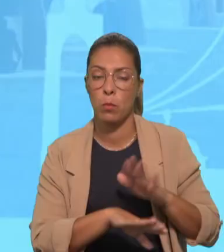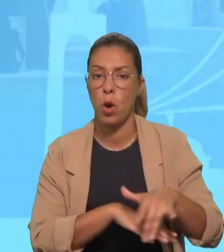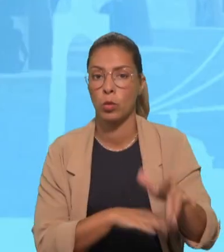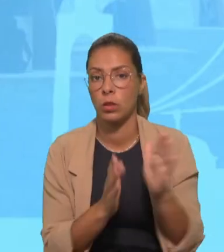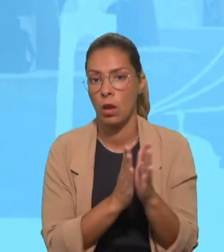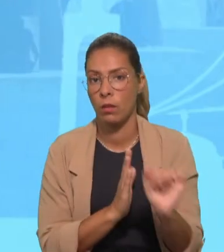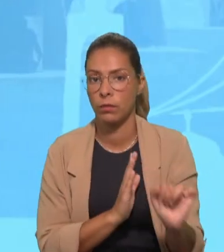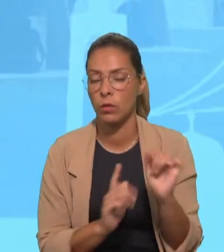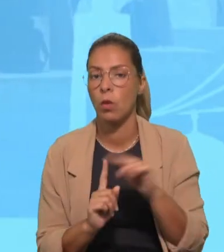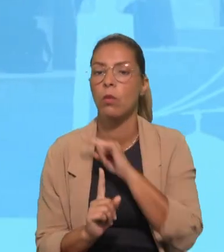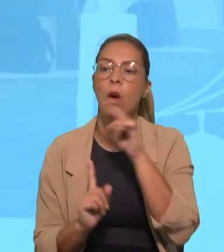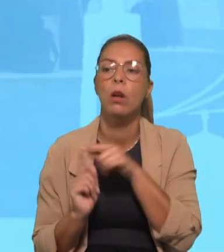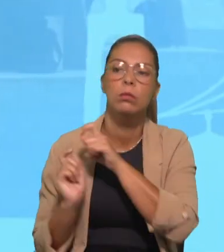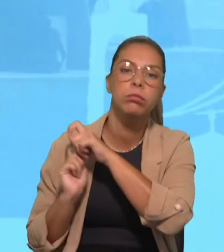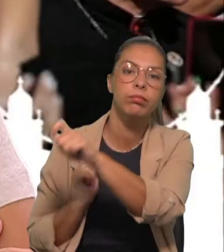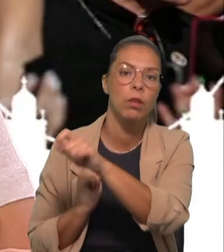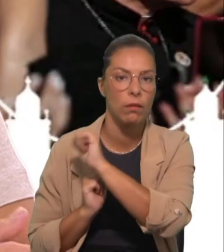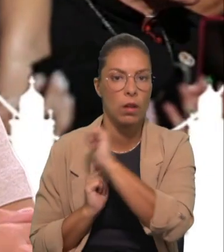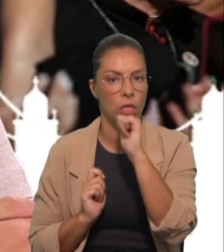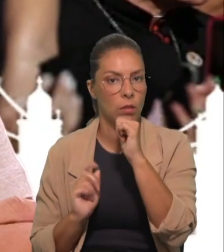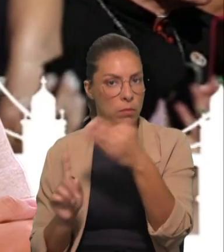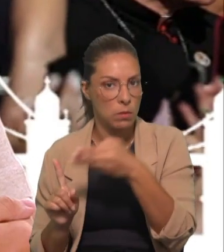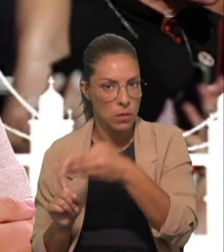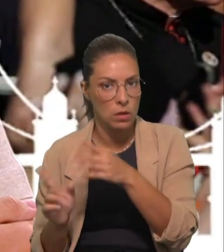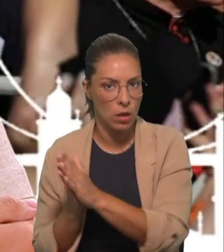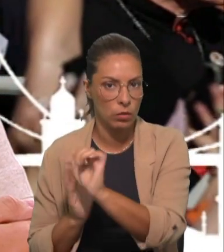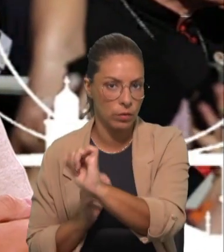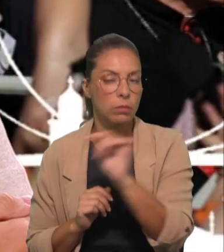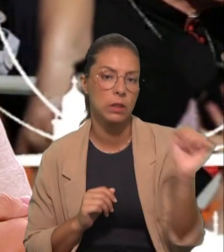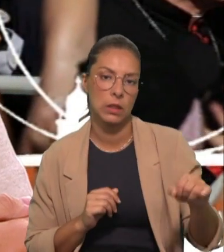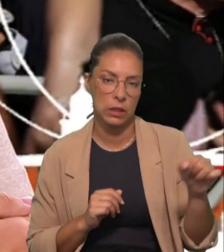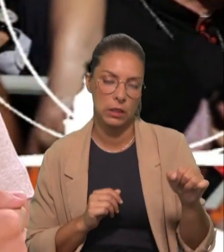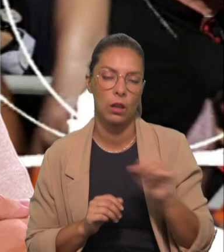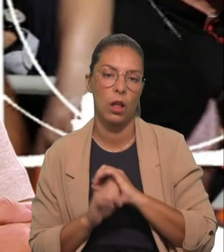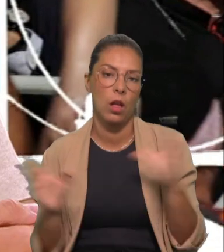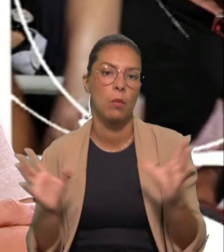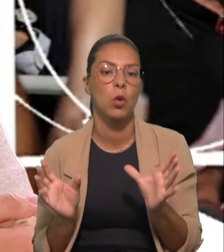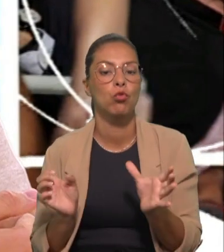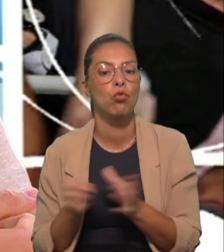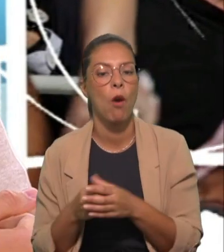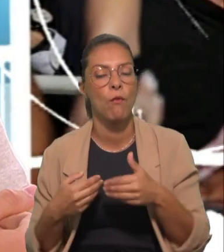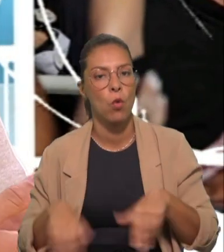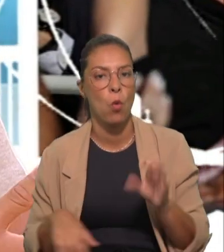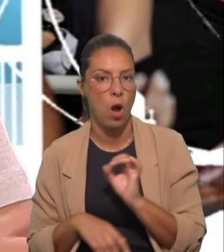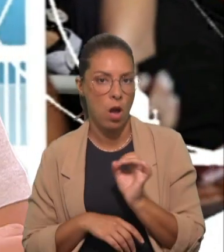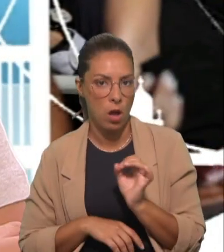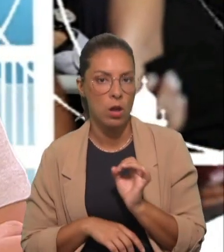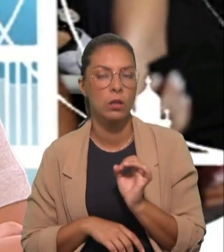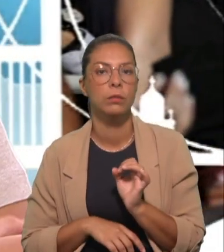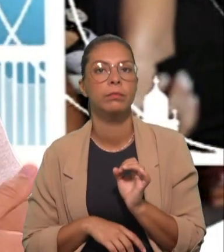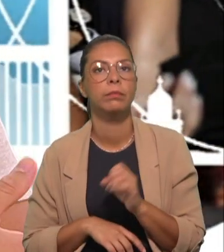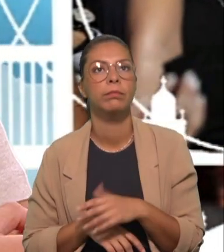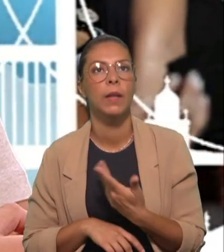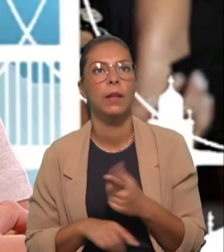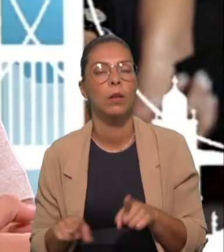paróquia, no Monte Abraão? Sim, sem dúvida. E principalmente com os Jovens Sem Fronteiras, porque acho que temos muito isto de